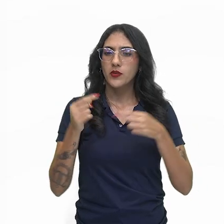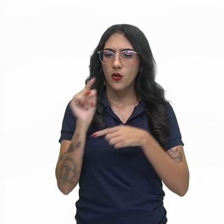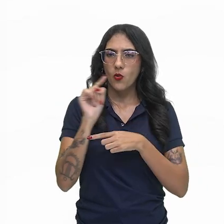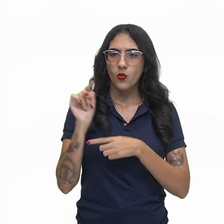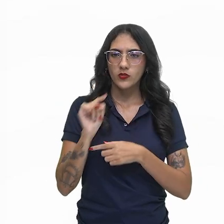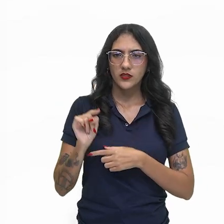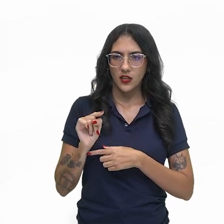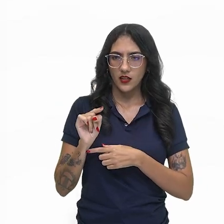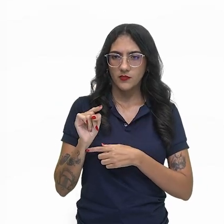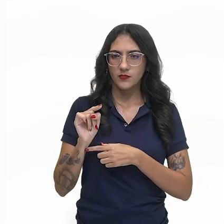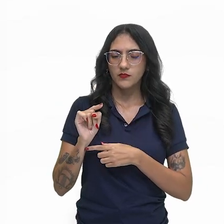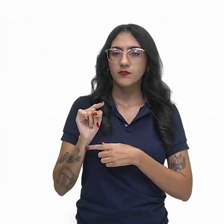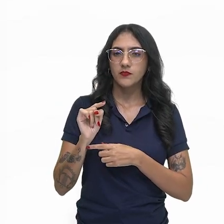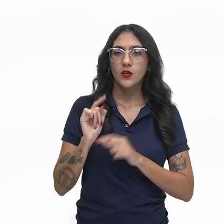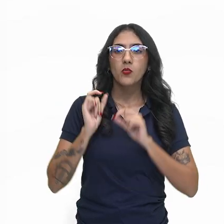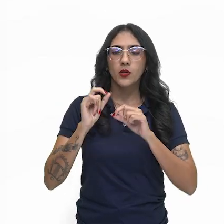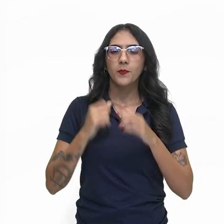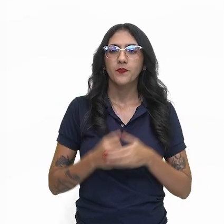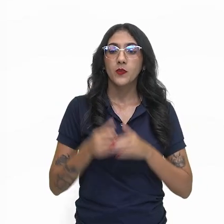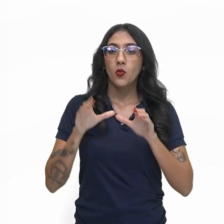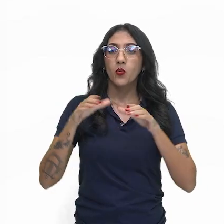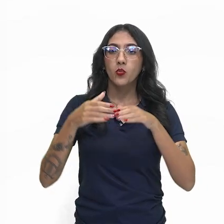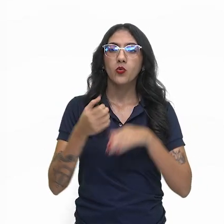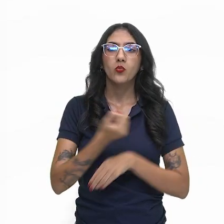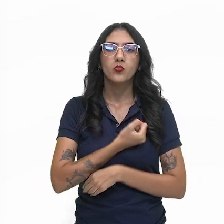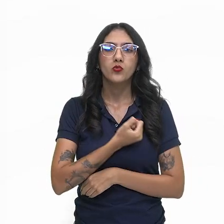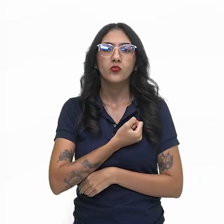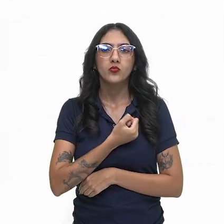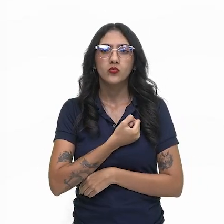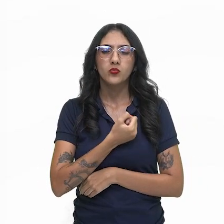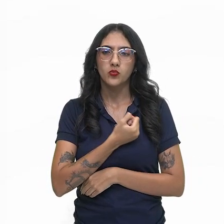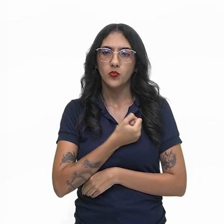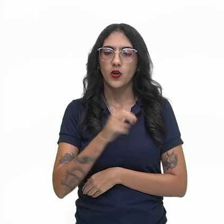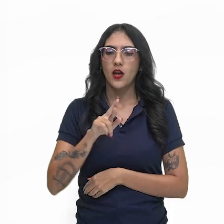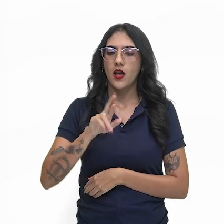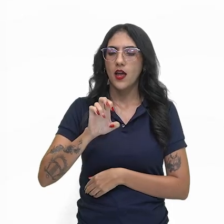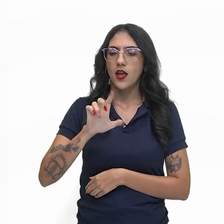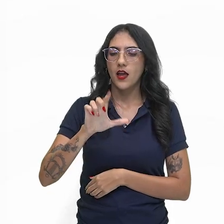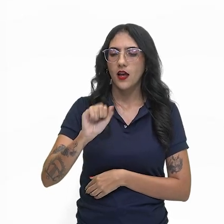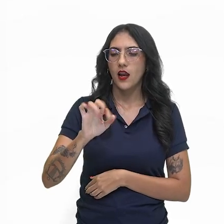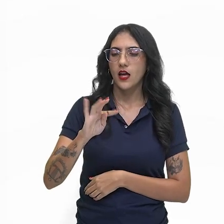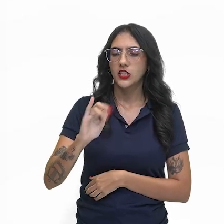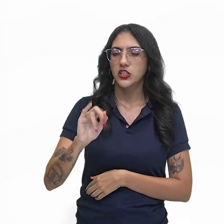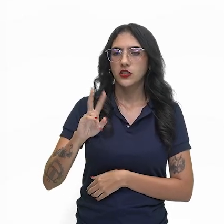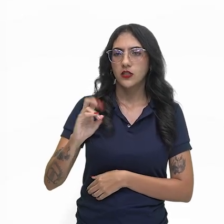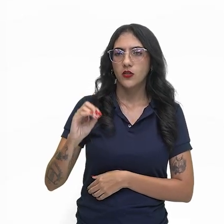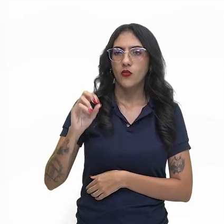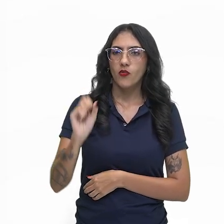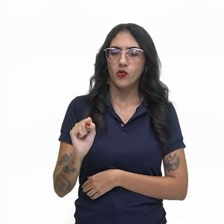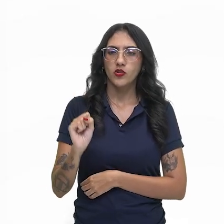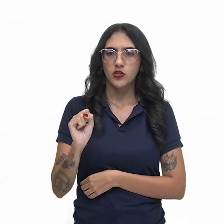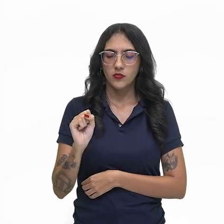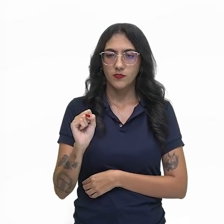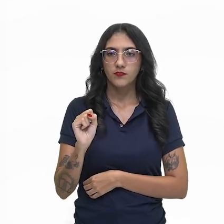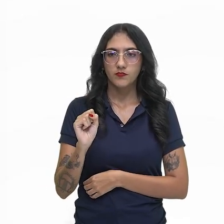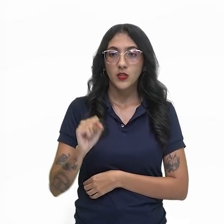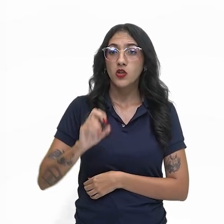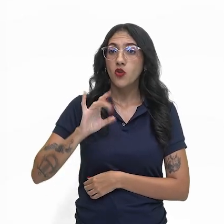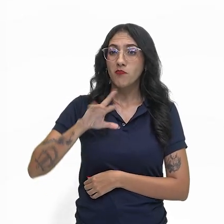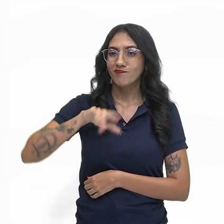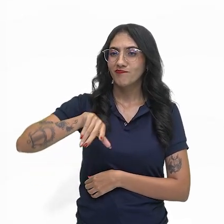asterisco, ou seja, é o conjunto dos números relativos, inteiros relativos, excetuando o